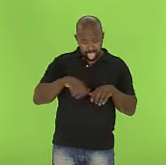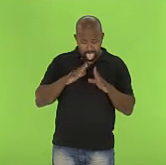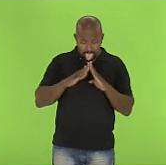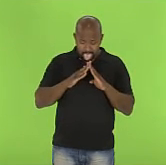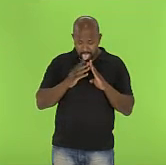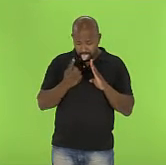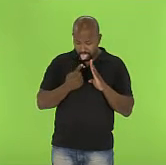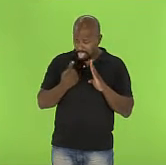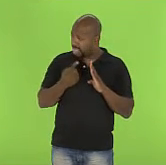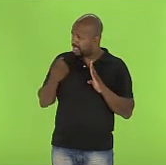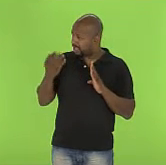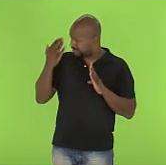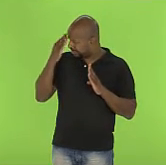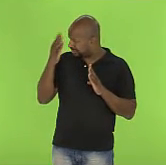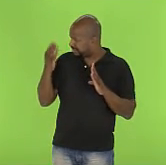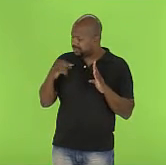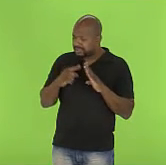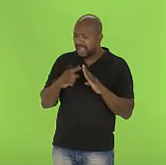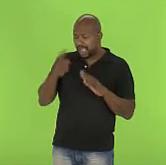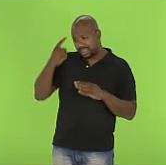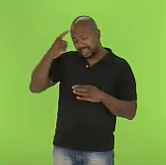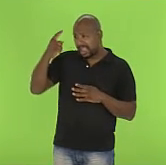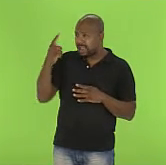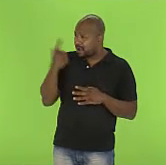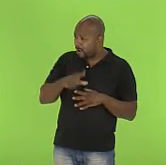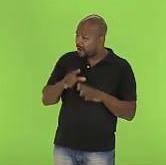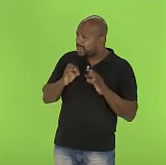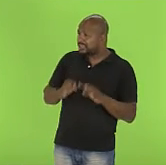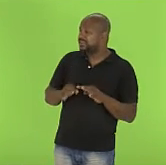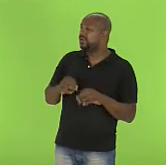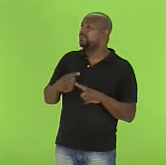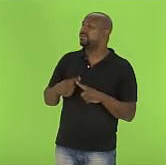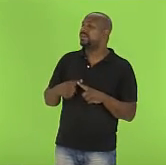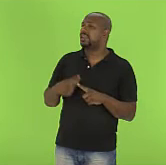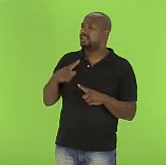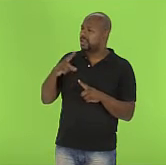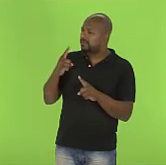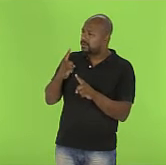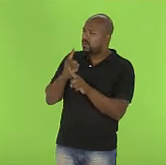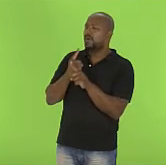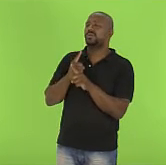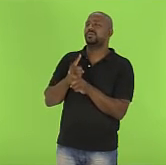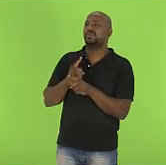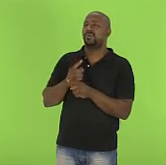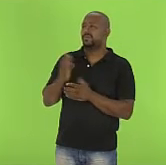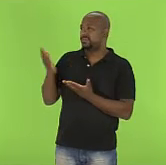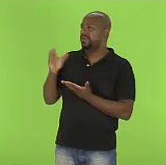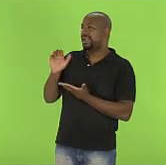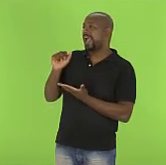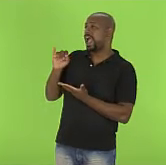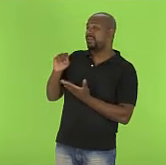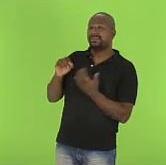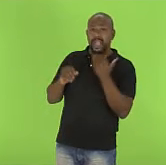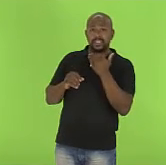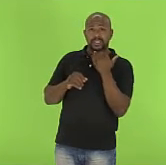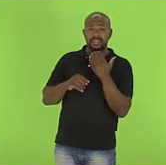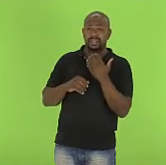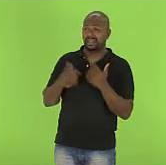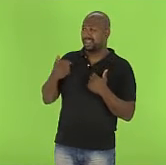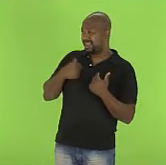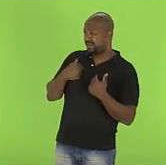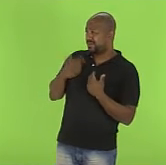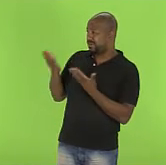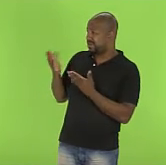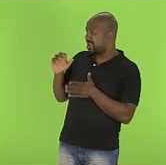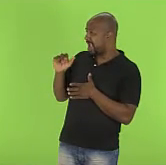minha casa. A minha ideia ela só foi concretizada porque teve um encontro com o Caio. E também não adiantaria nada